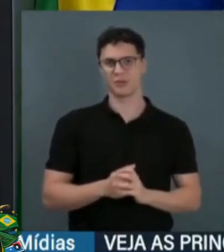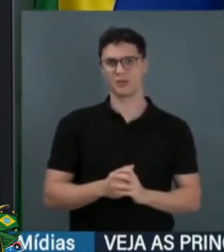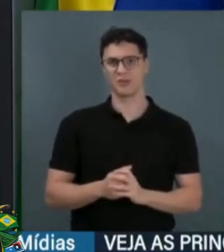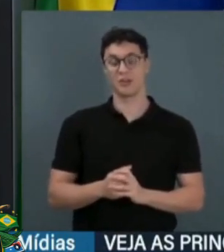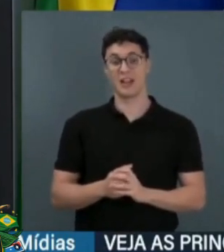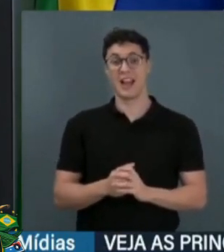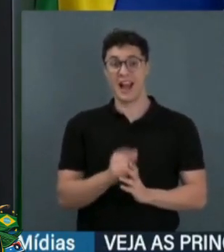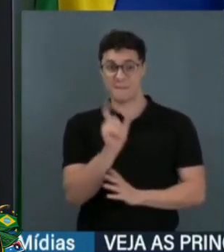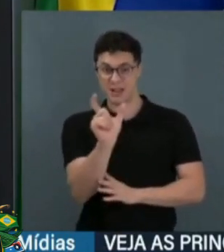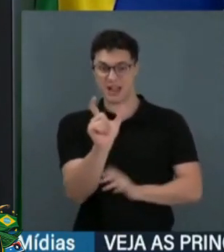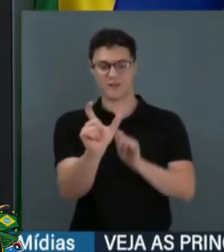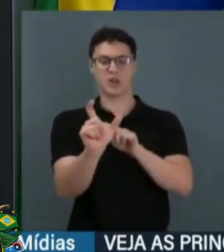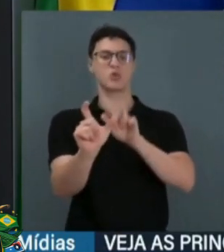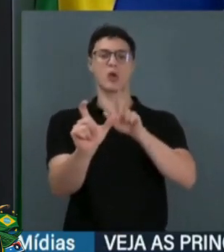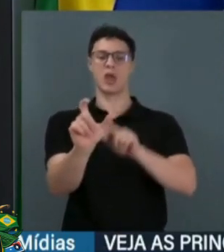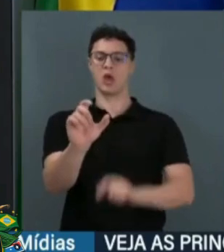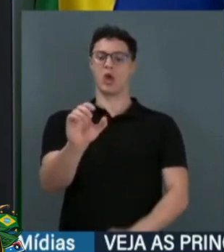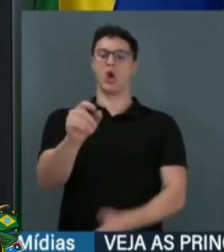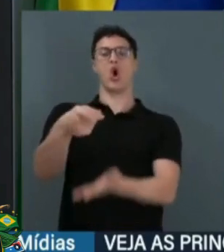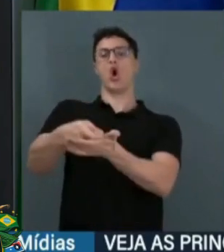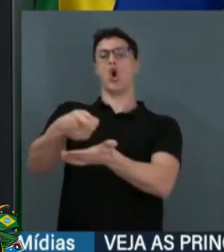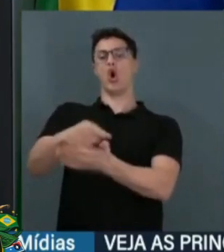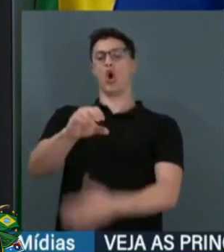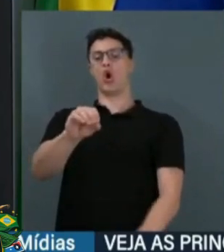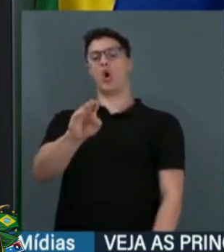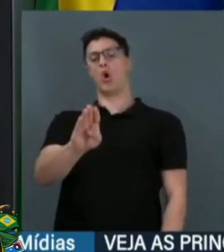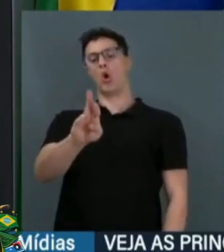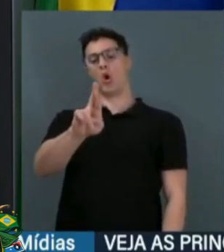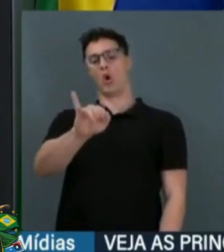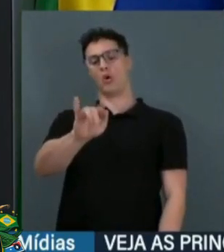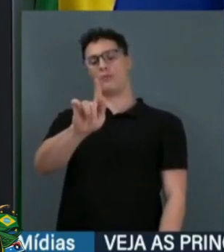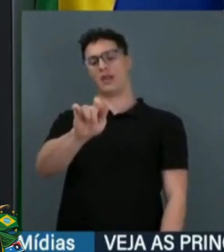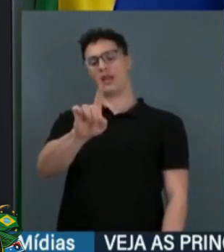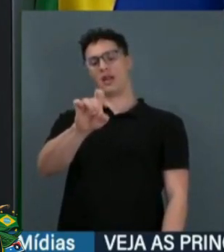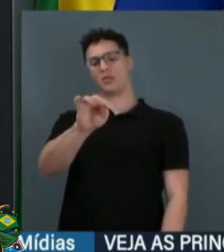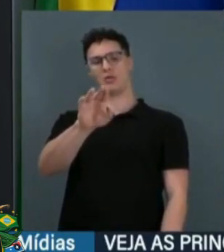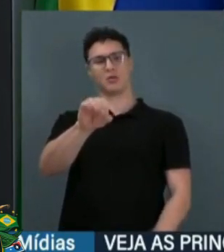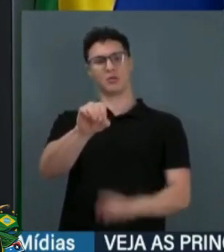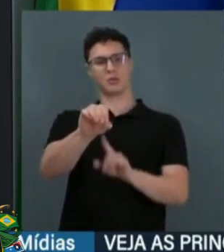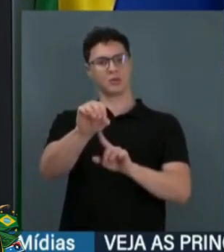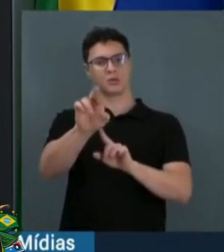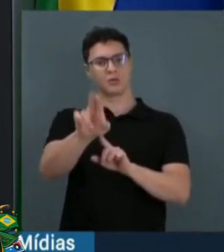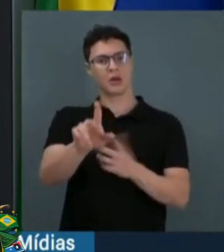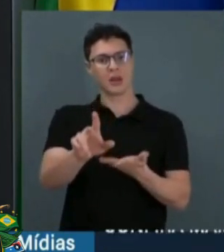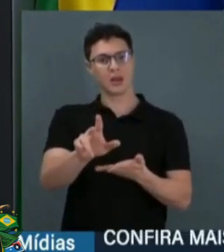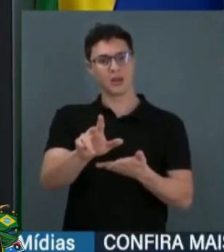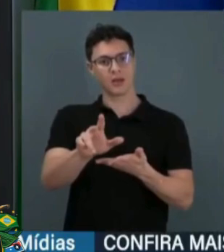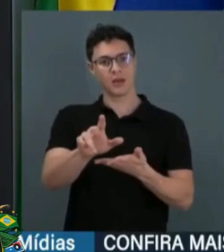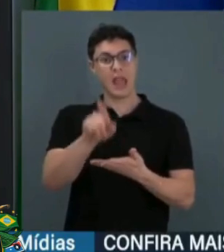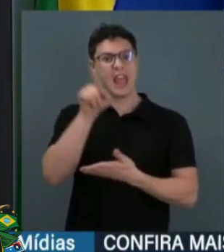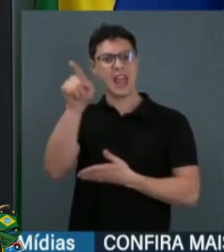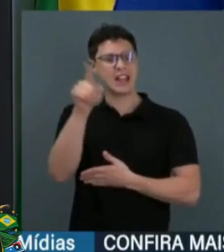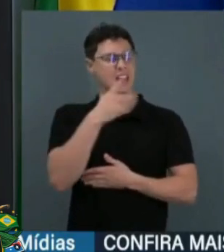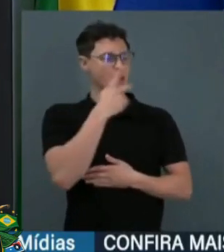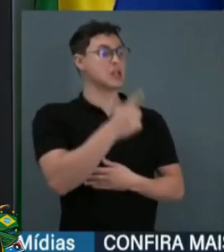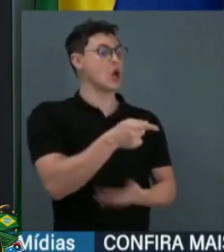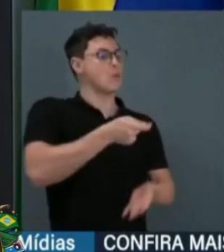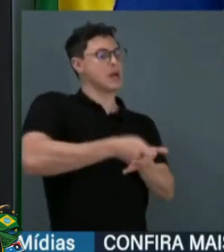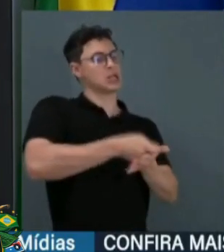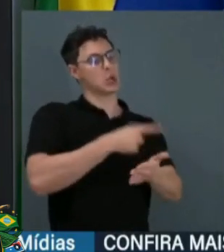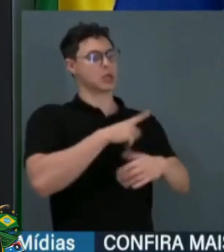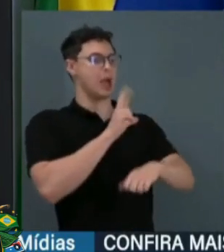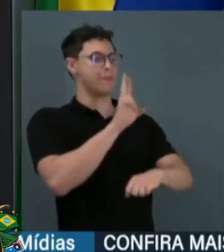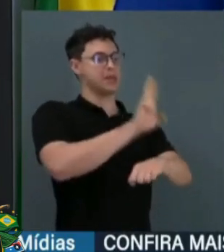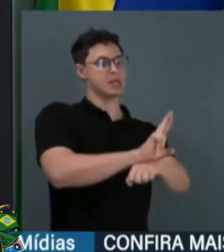que é obrigatório. Isso está no projeto de lei da fake news. É um projeto que ele está brigando para ter.